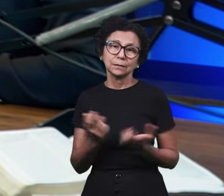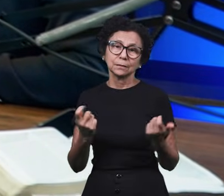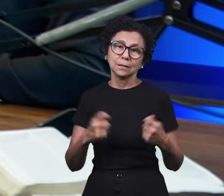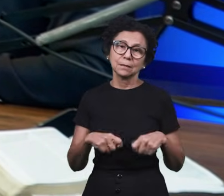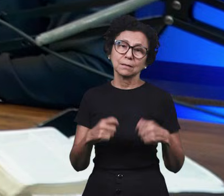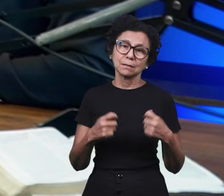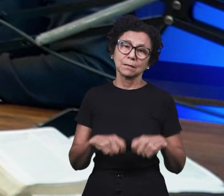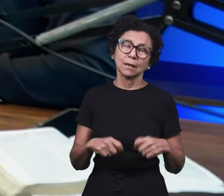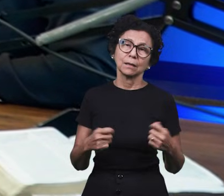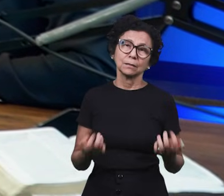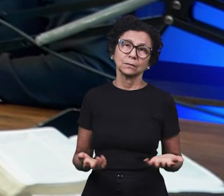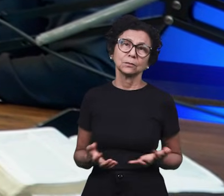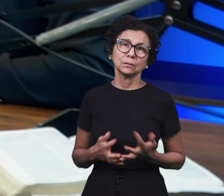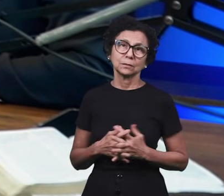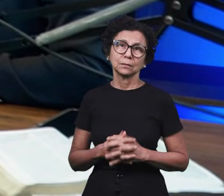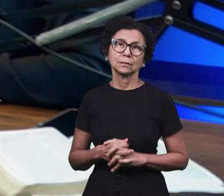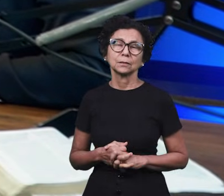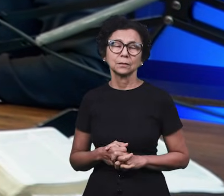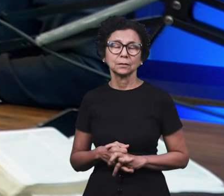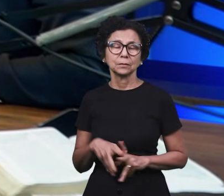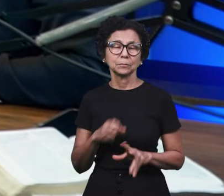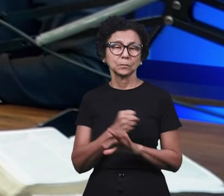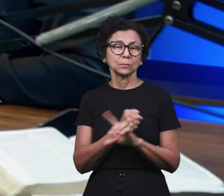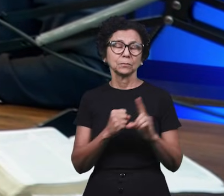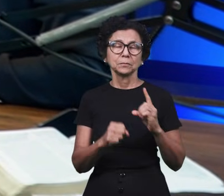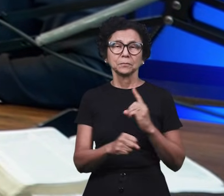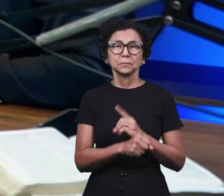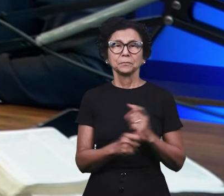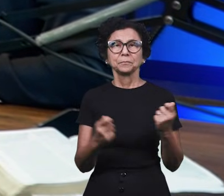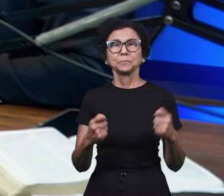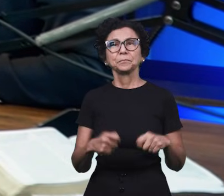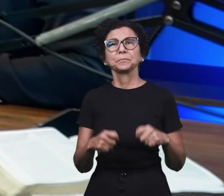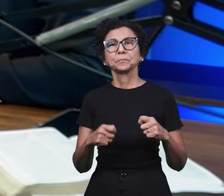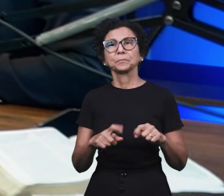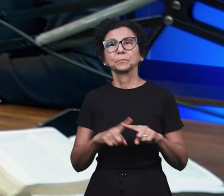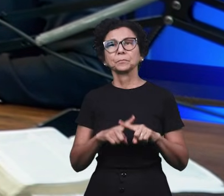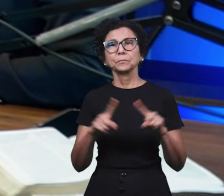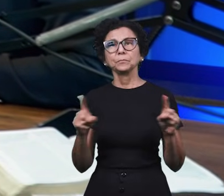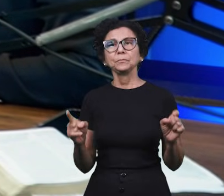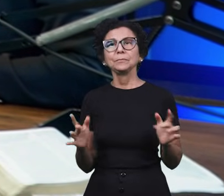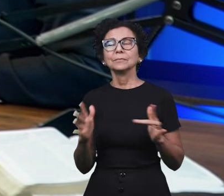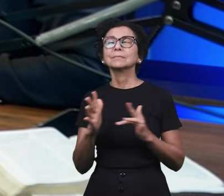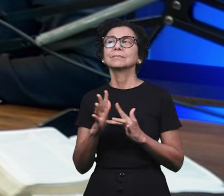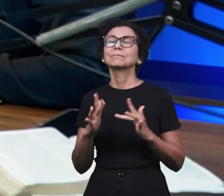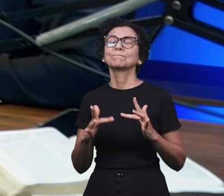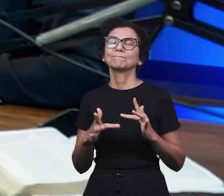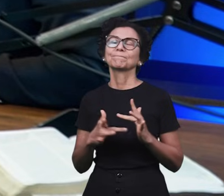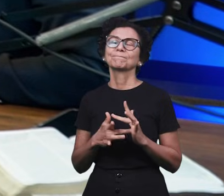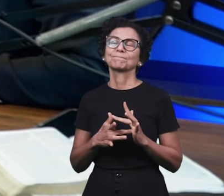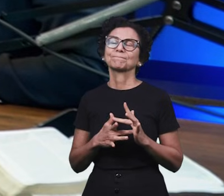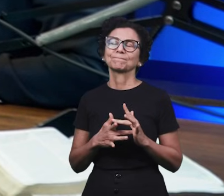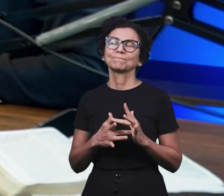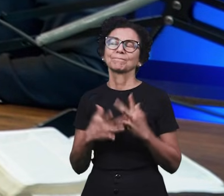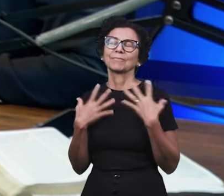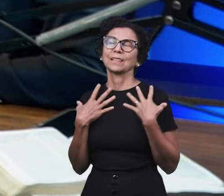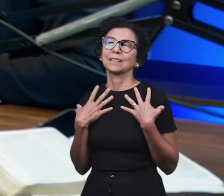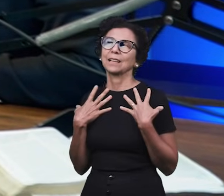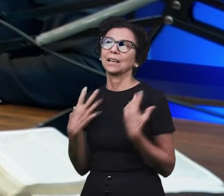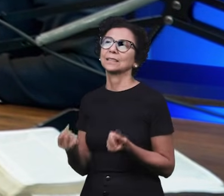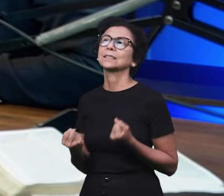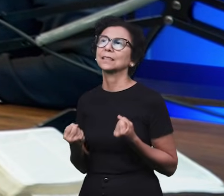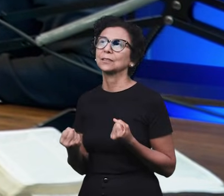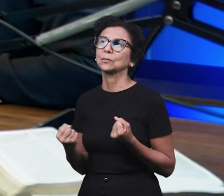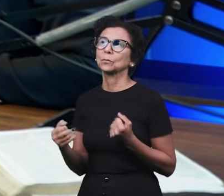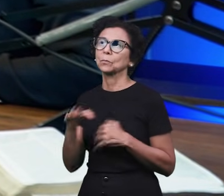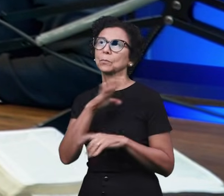o benefício é difuso, né? Para toda a sociedade. Mas Jesus quis fazer isso, Ele se deu